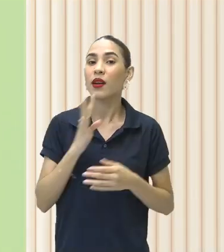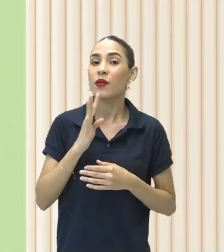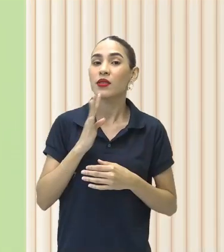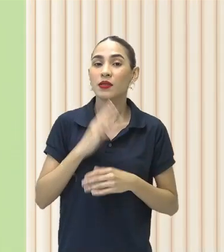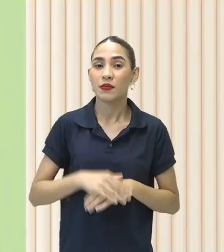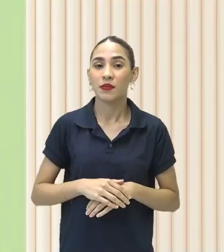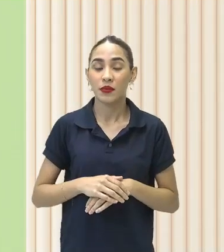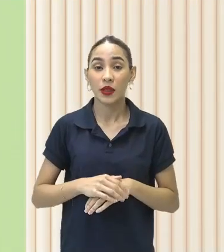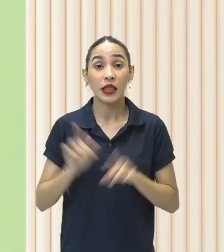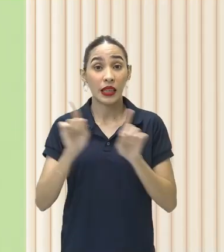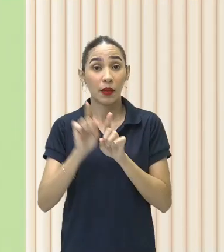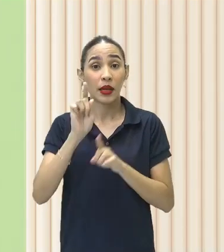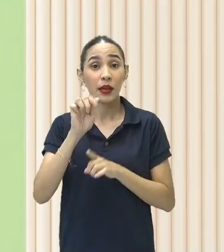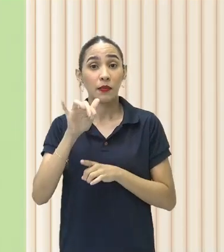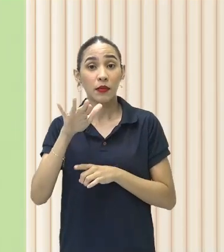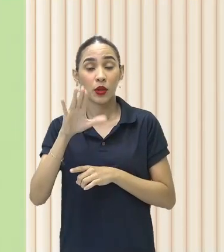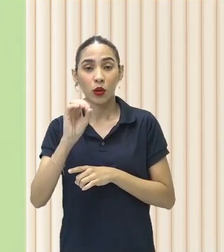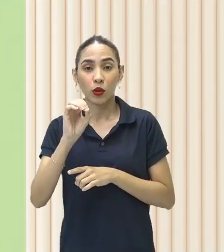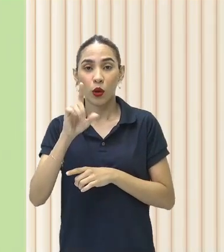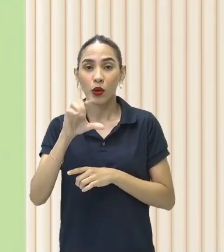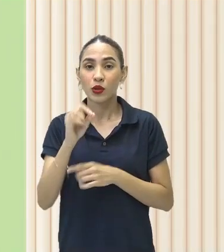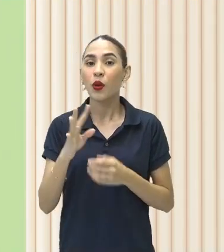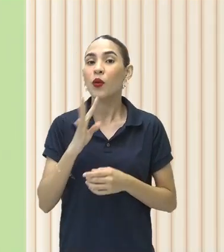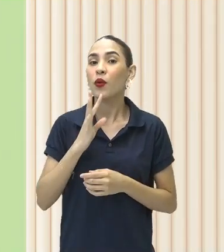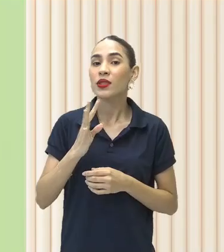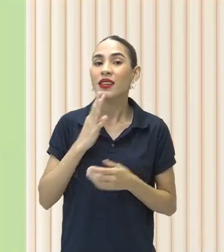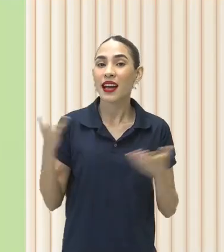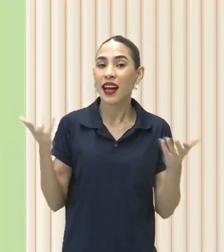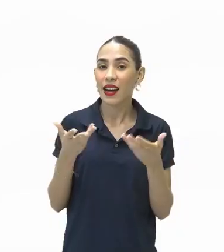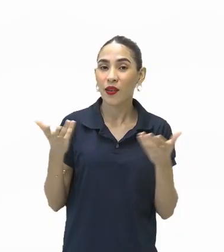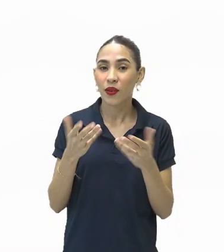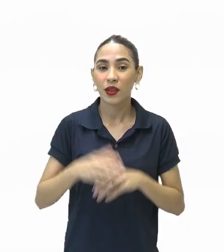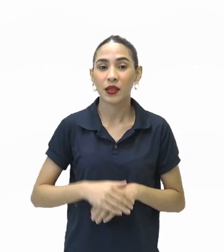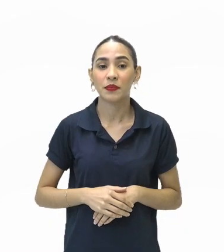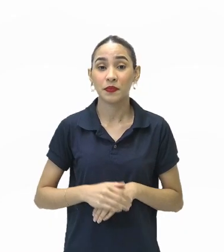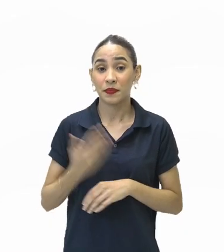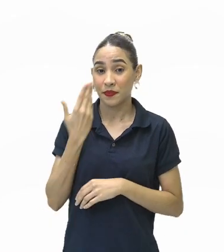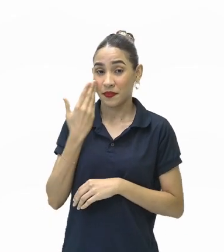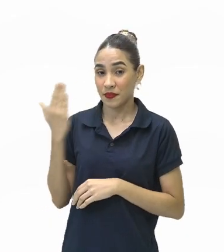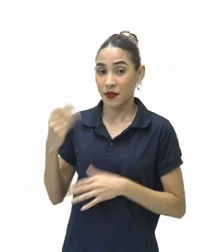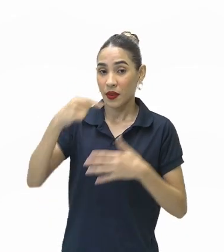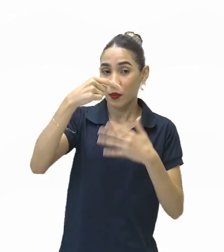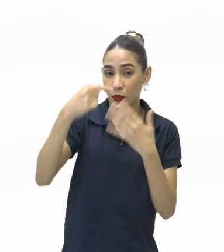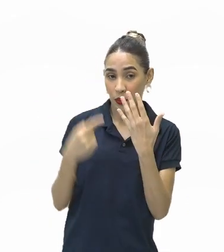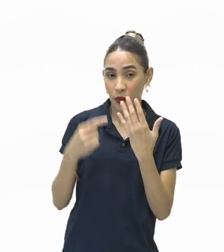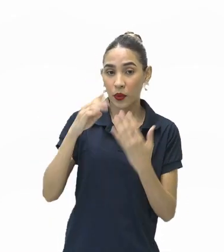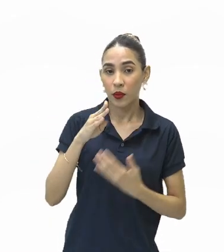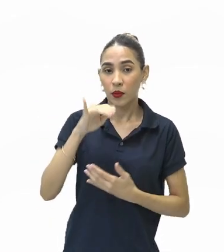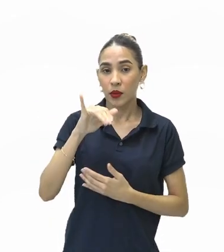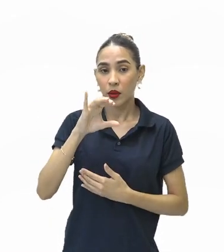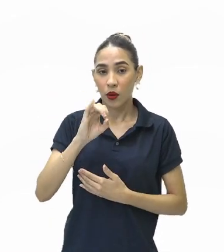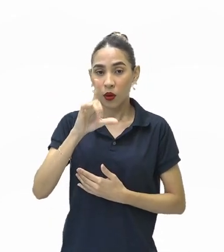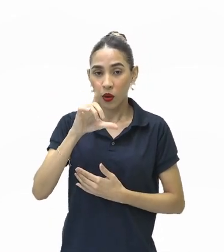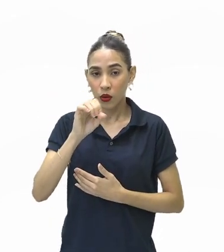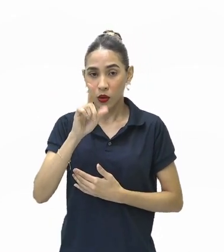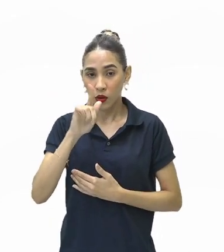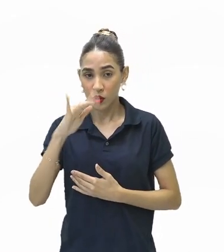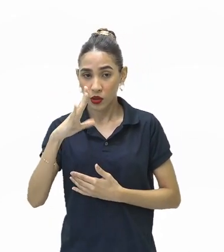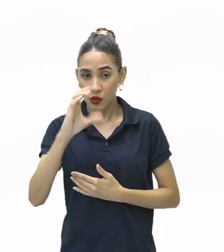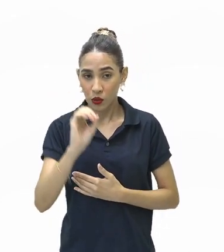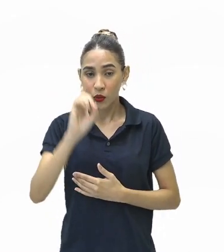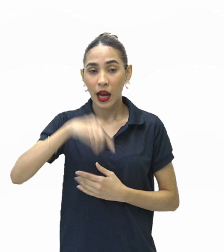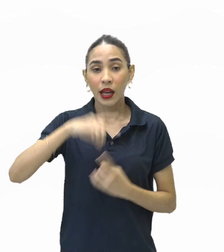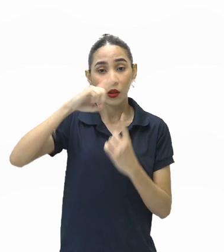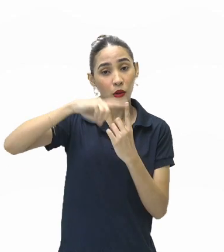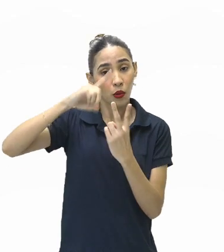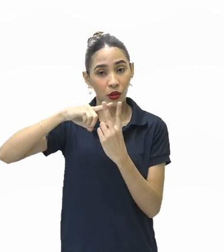os parâmetros biológicos, que é o que nós vamos conhecer agora, os parâmetros biológicos. Os parâmetros biológicos são de